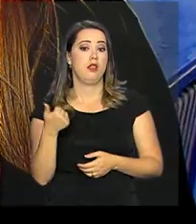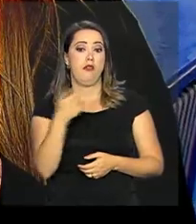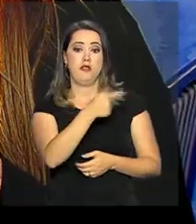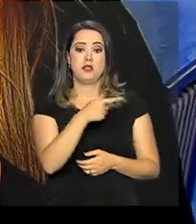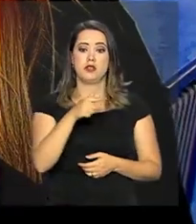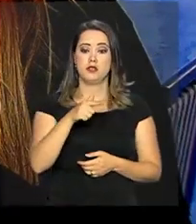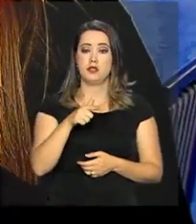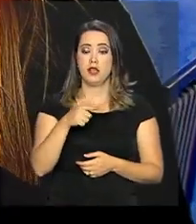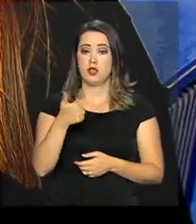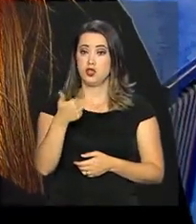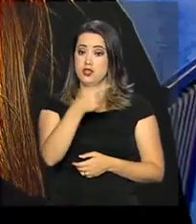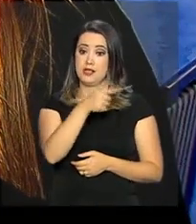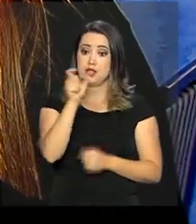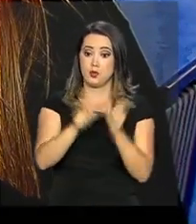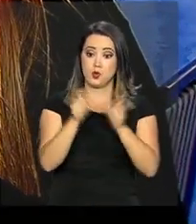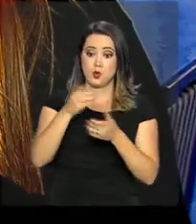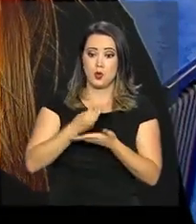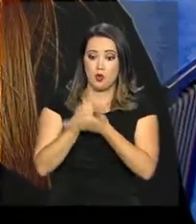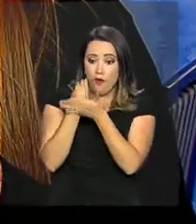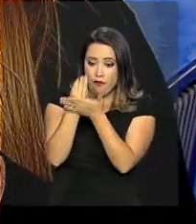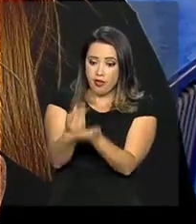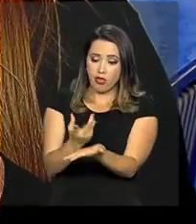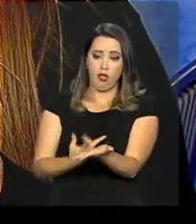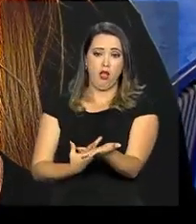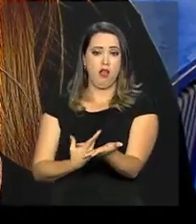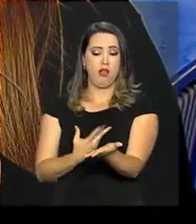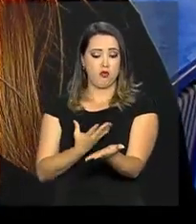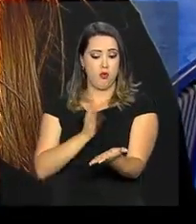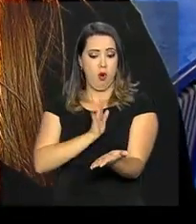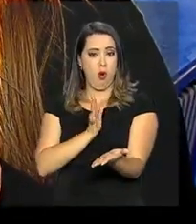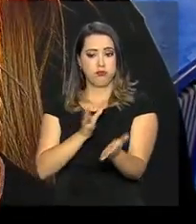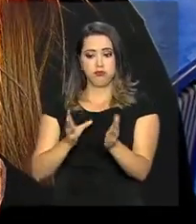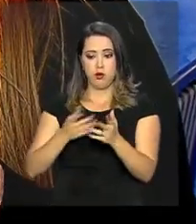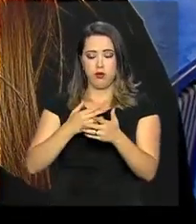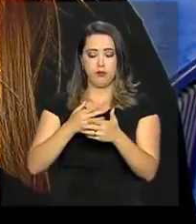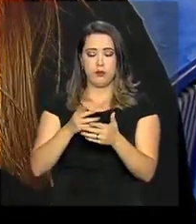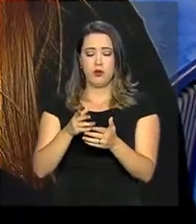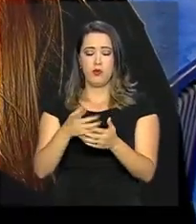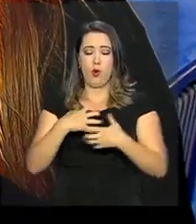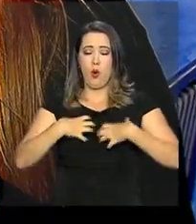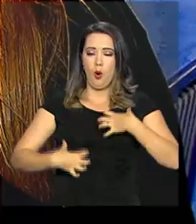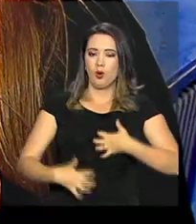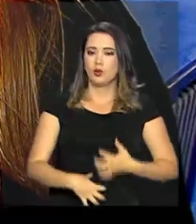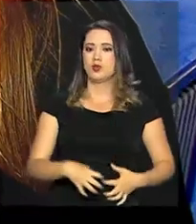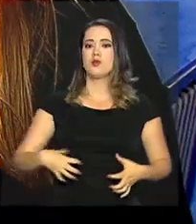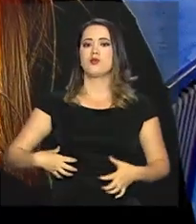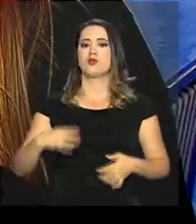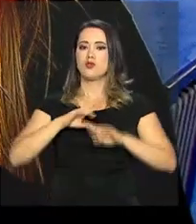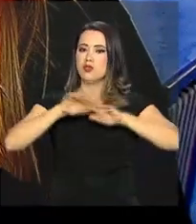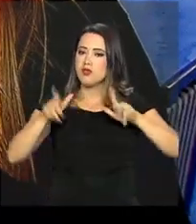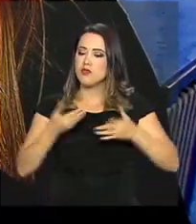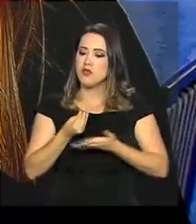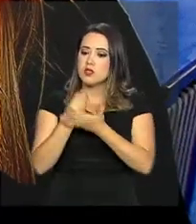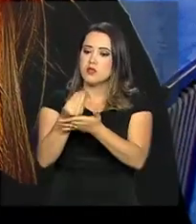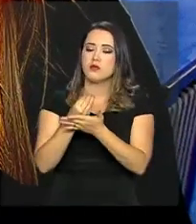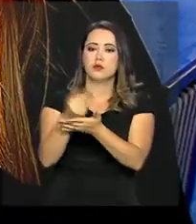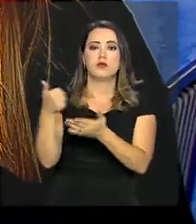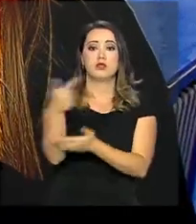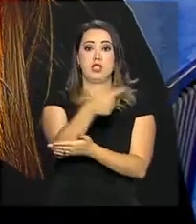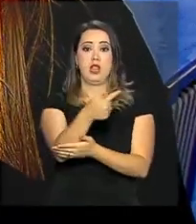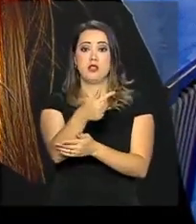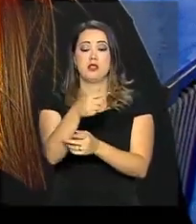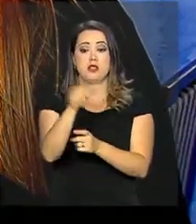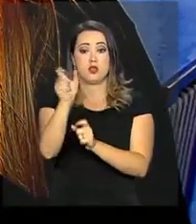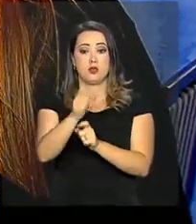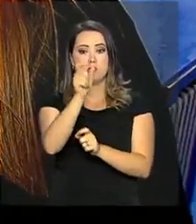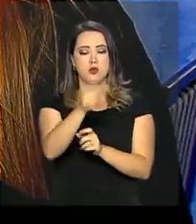milhão de habitantes e pela primeira vez as doações estão escala crescente este aumento já vêm sendo registrados